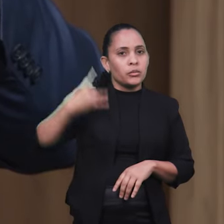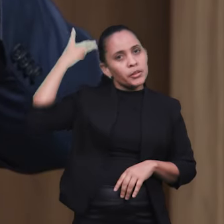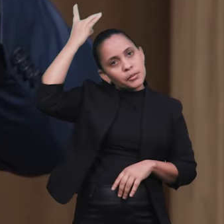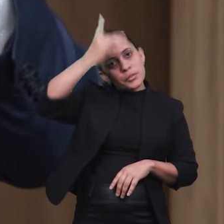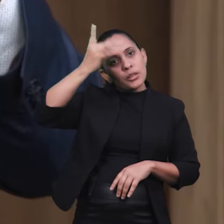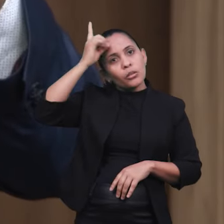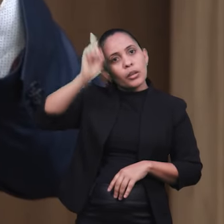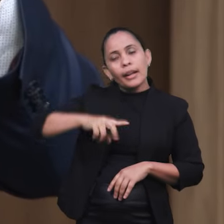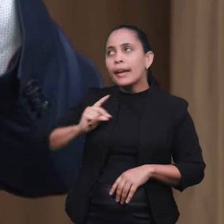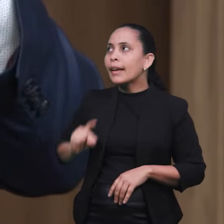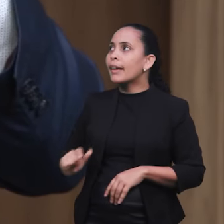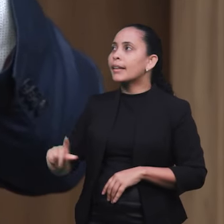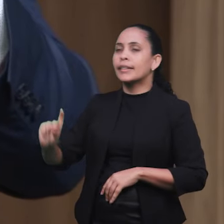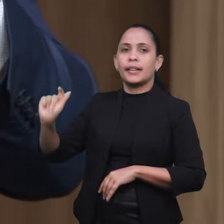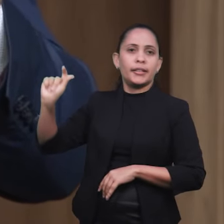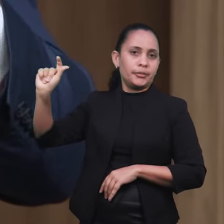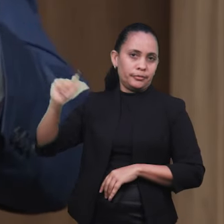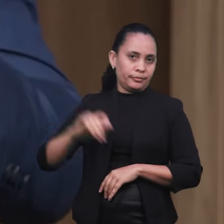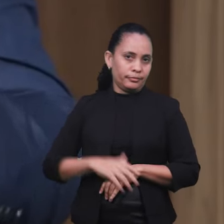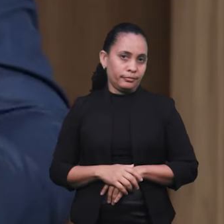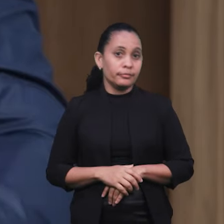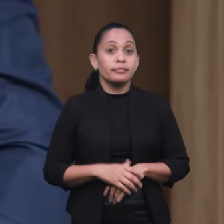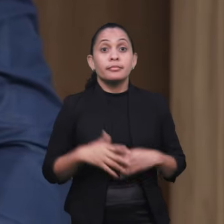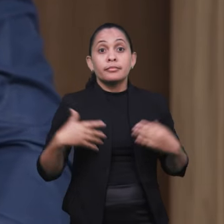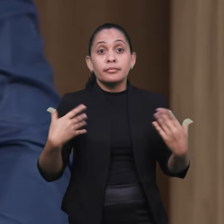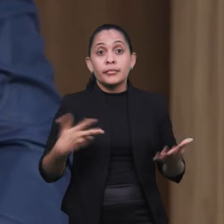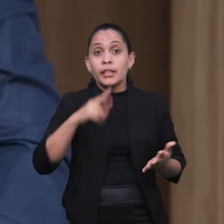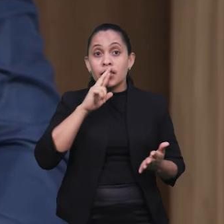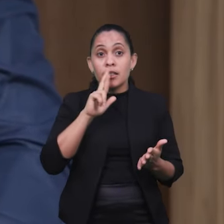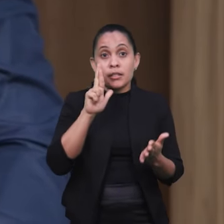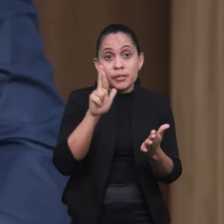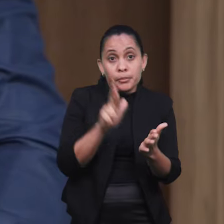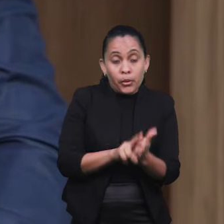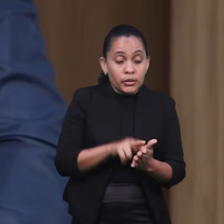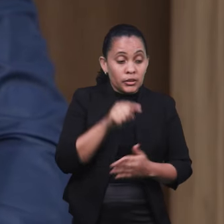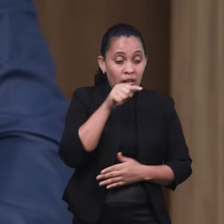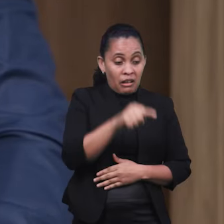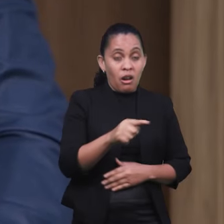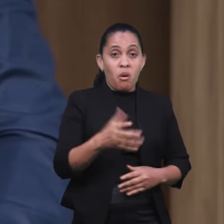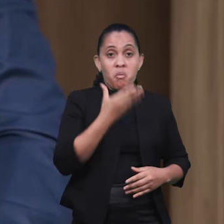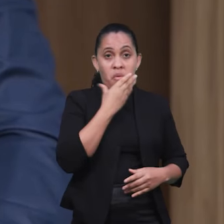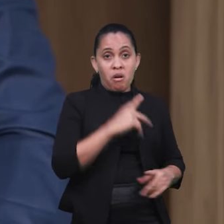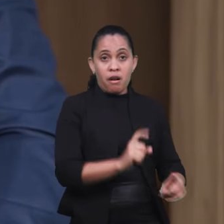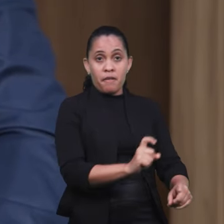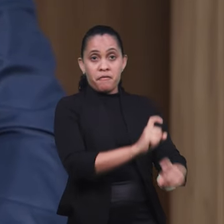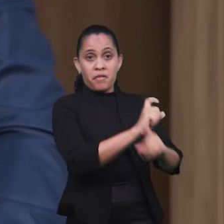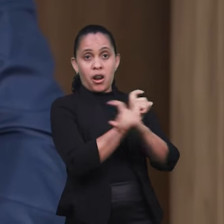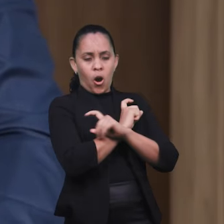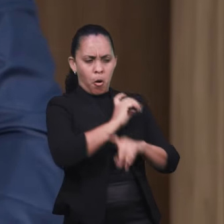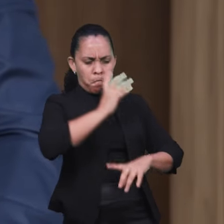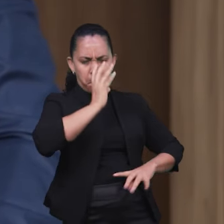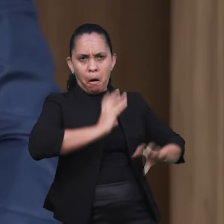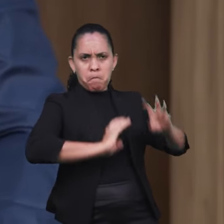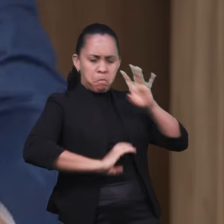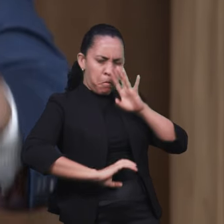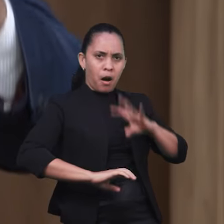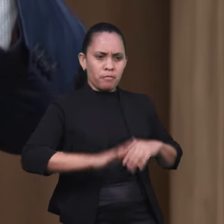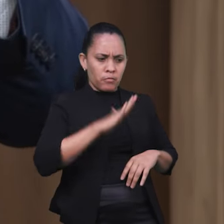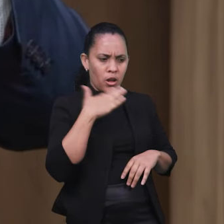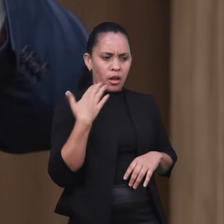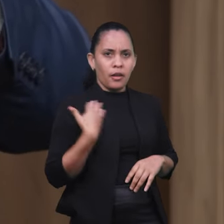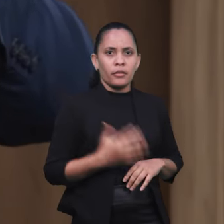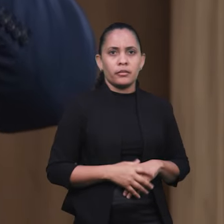invisível, o eterno. Então, a resposta à ameaça de Faraó foi uma só: